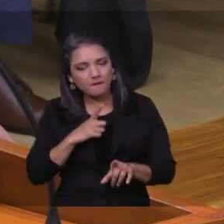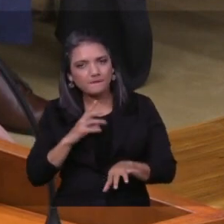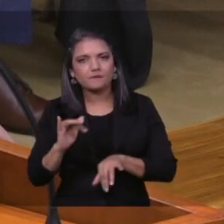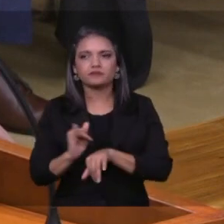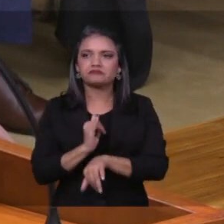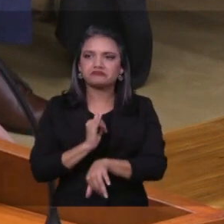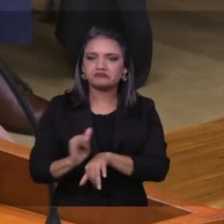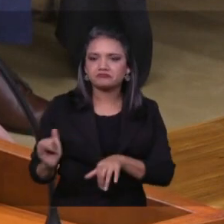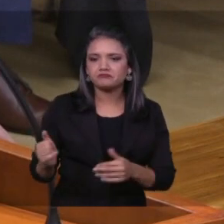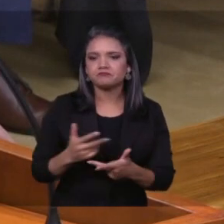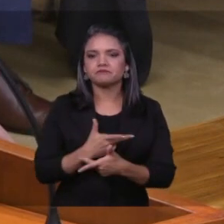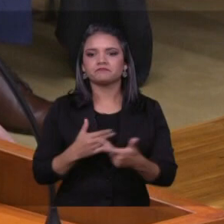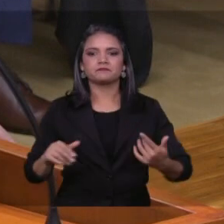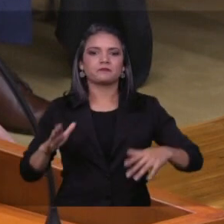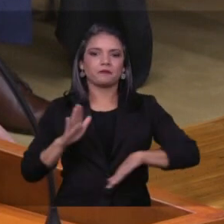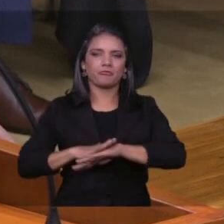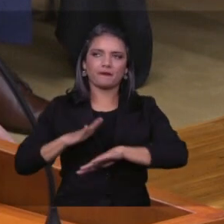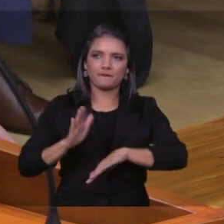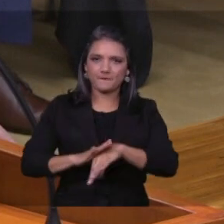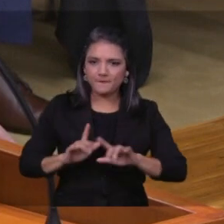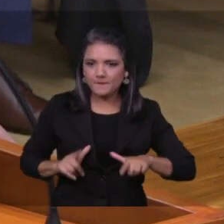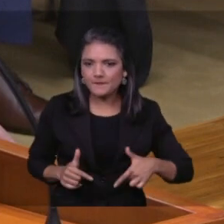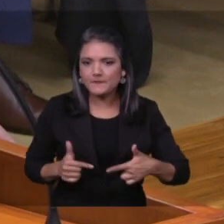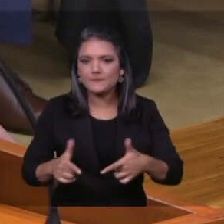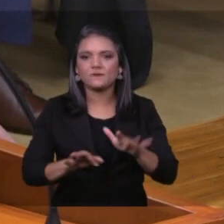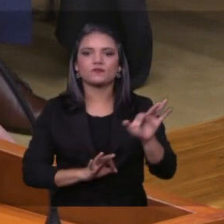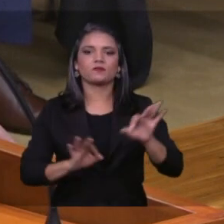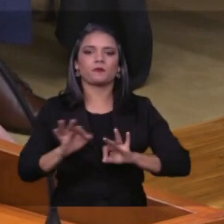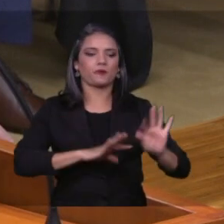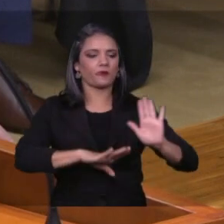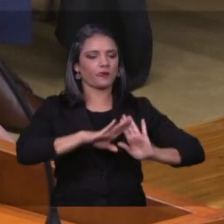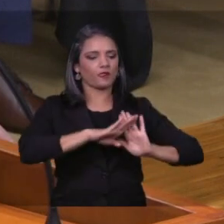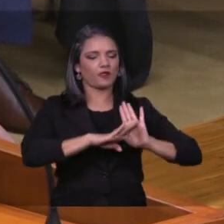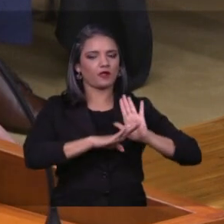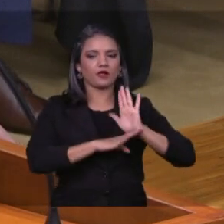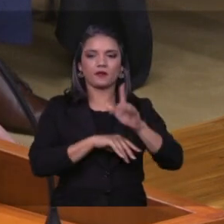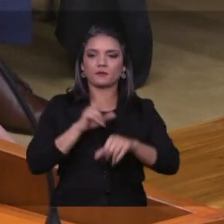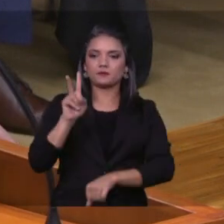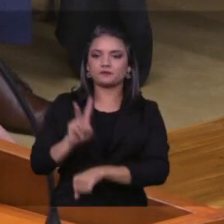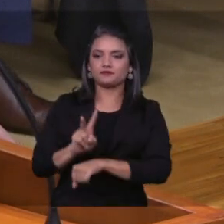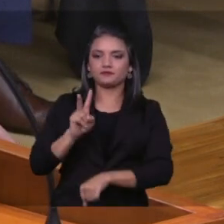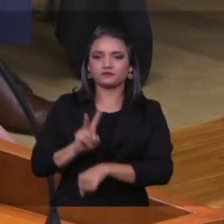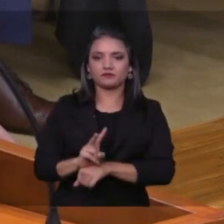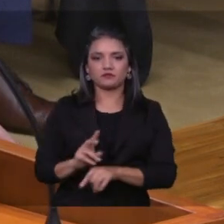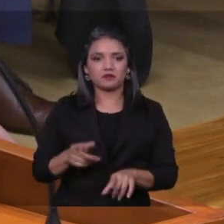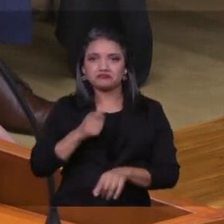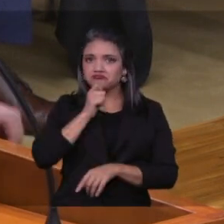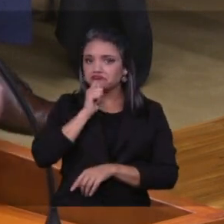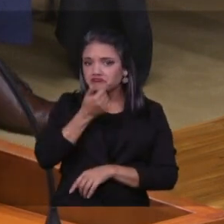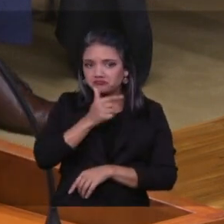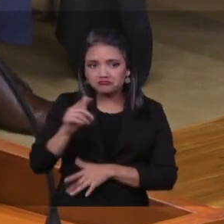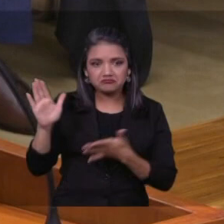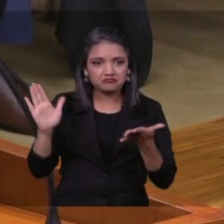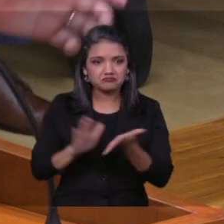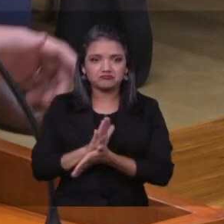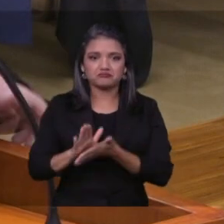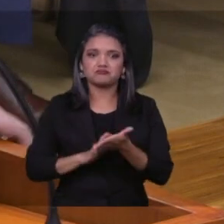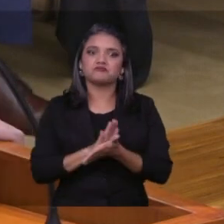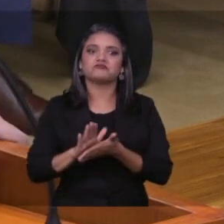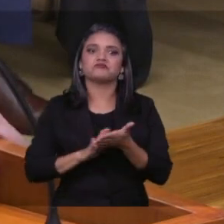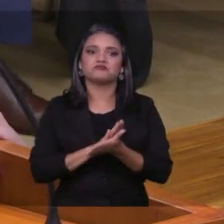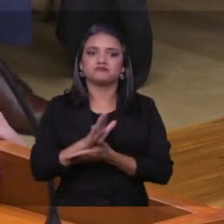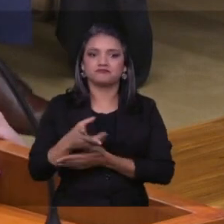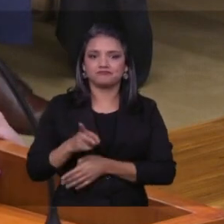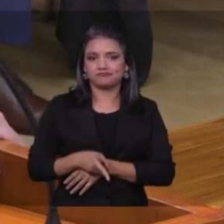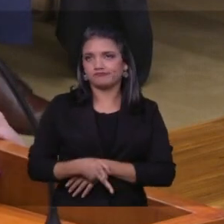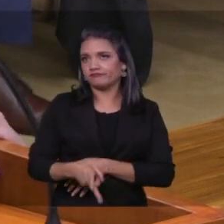para que também realizem programas de proteção específicos, que não foram apresentados, que não foram realizados, que continuam na